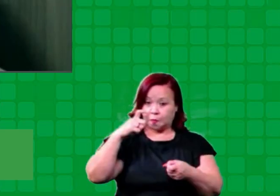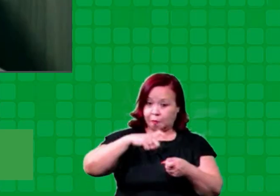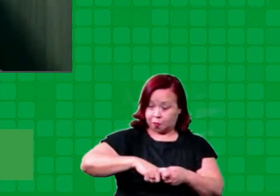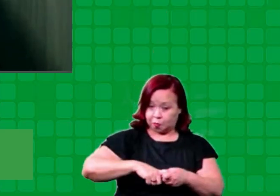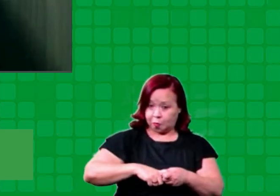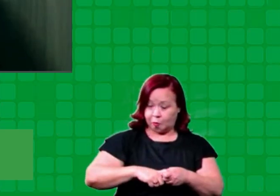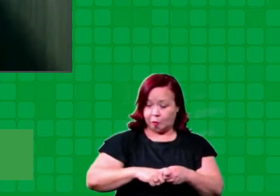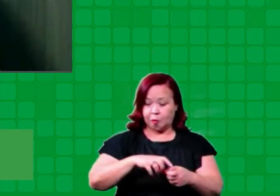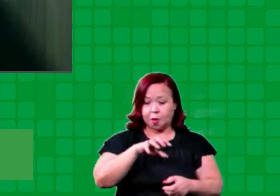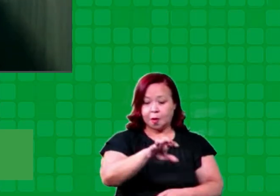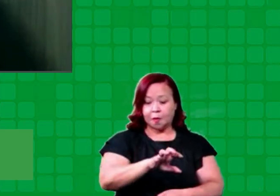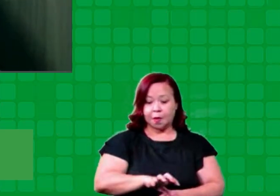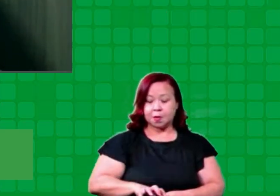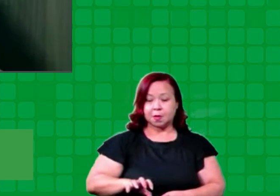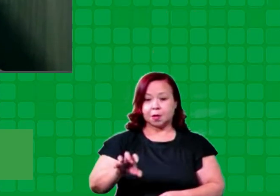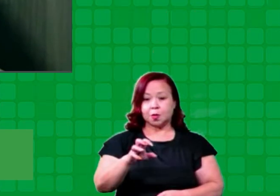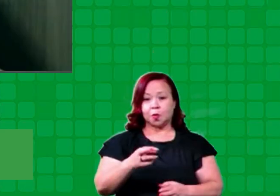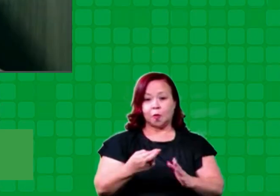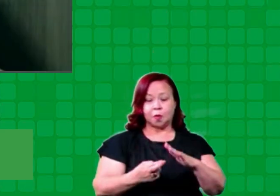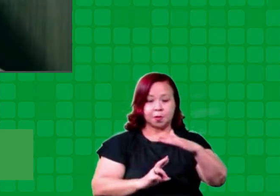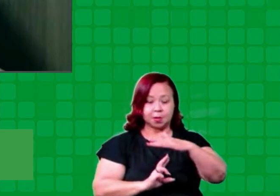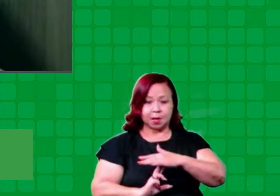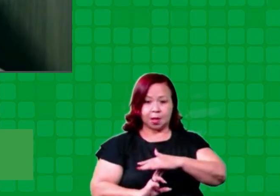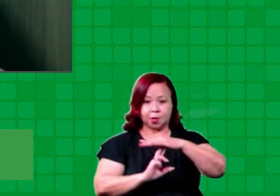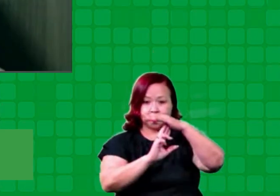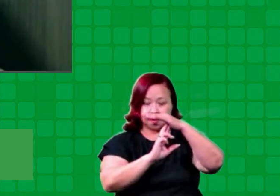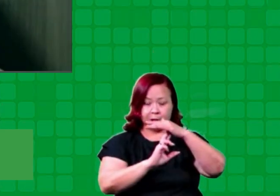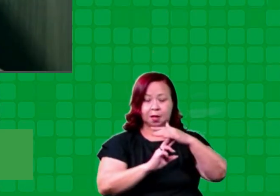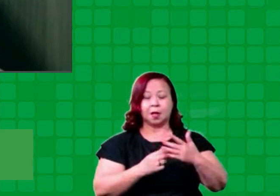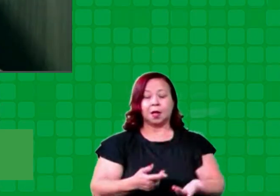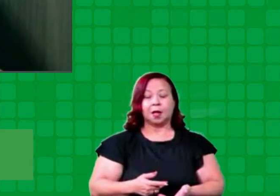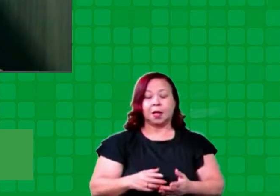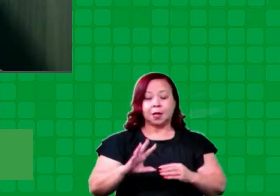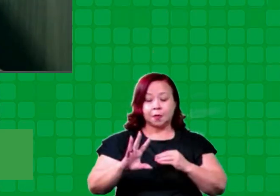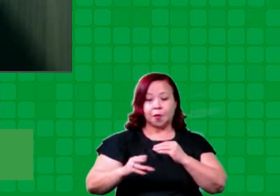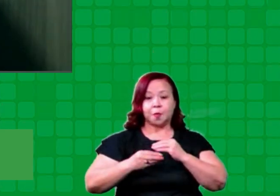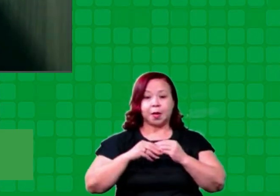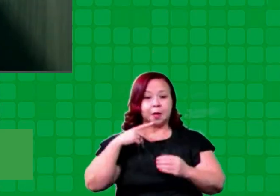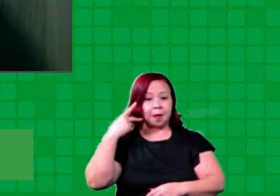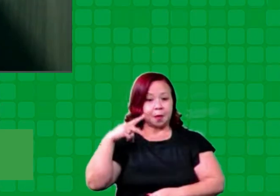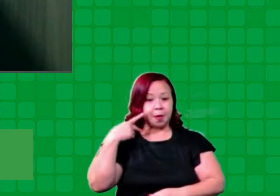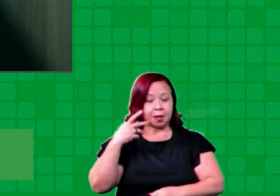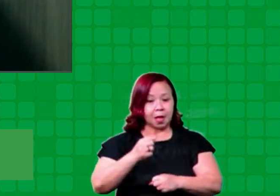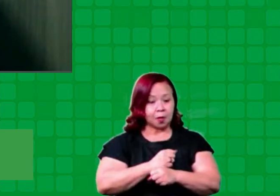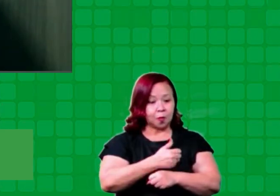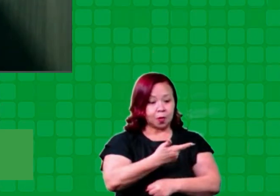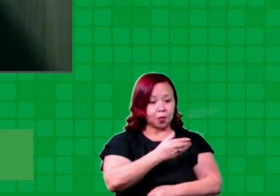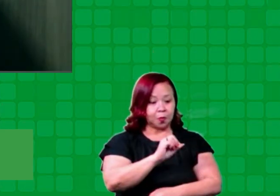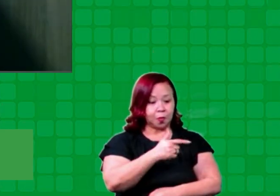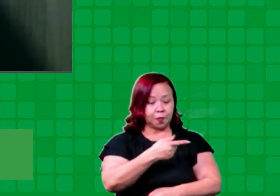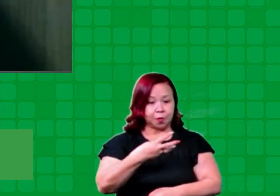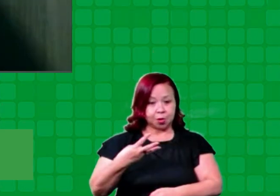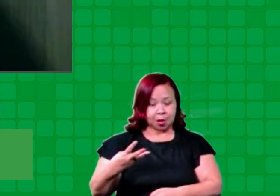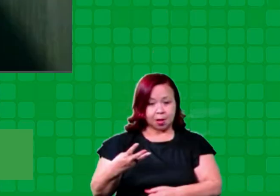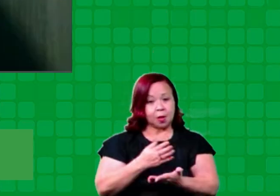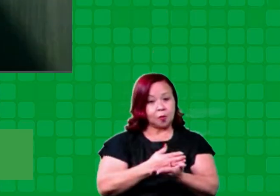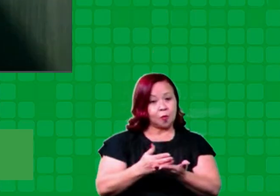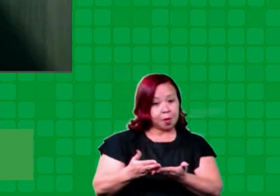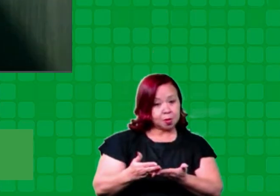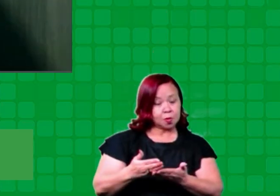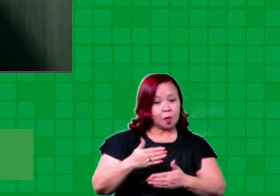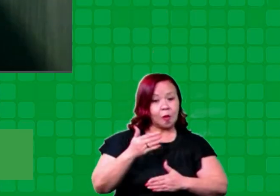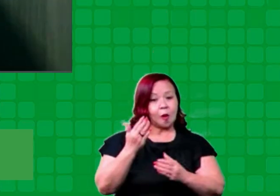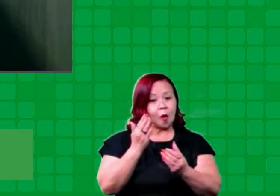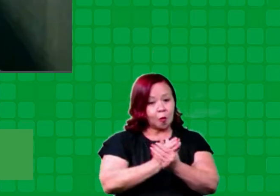por meio de uma emenda parlamentar no ano de 2023, começou, então, a dar início ao processo de implementação